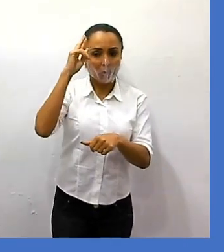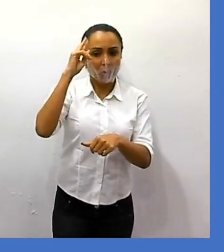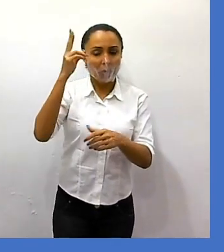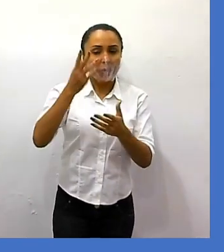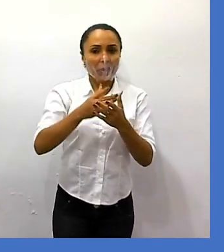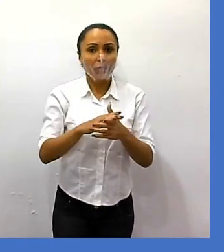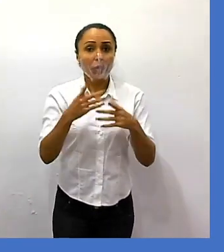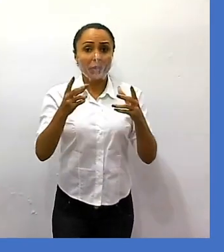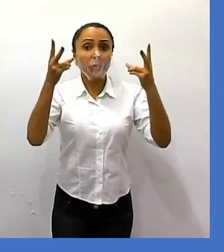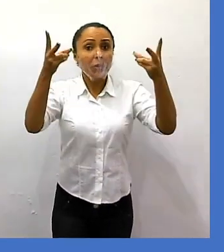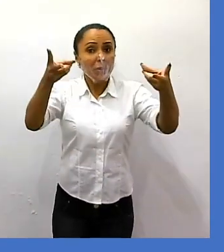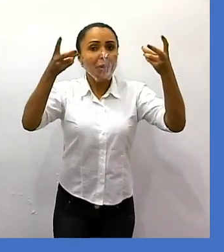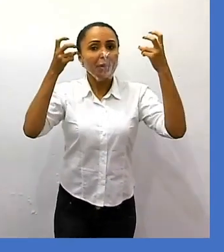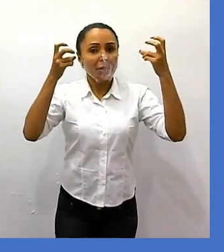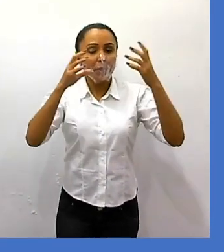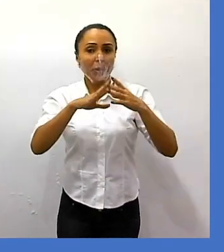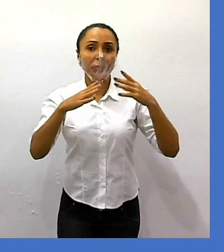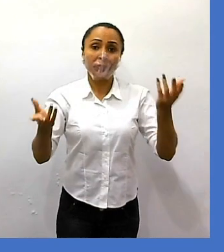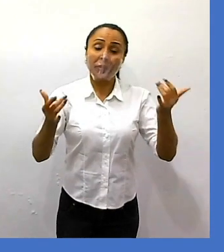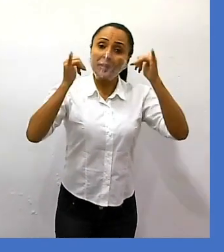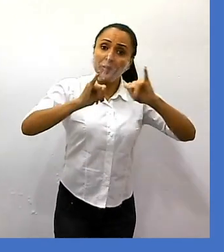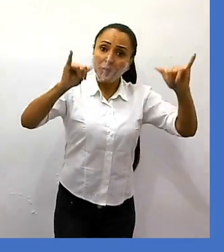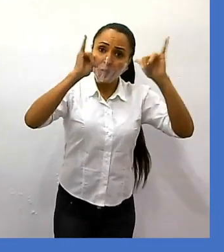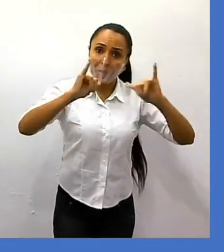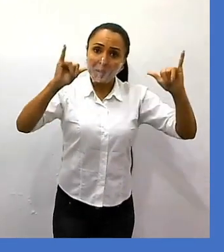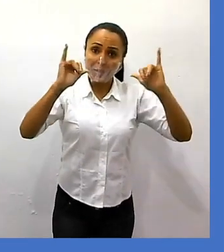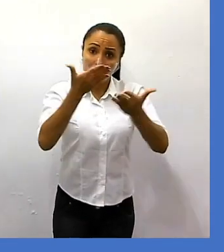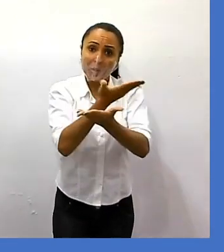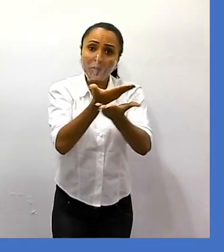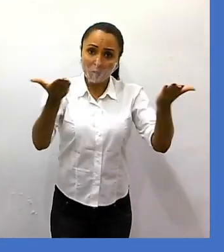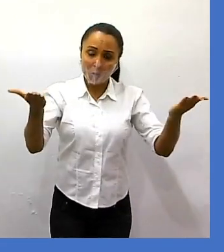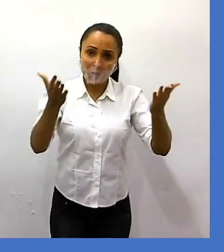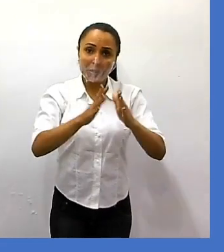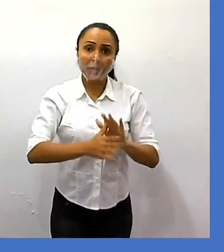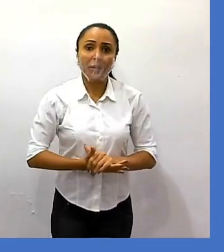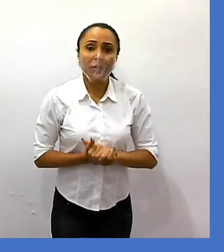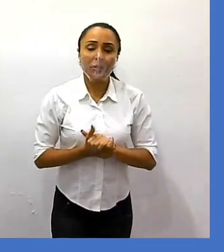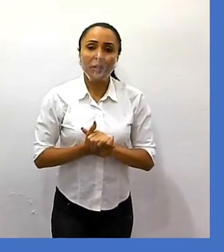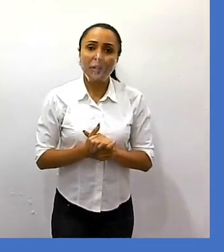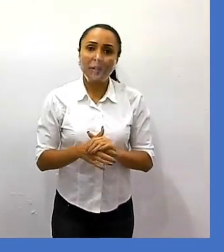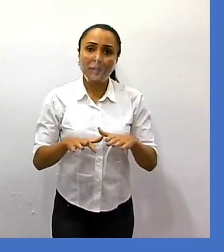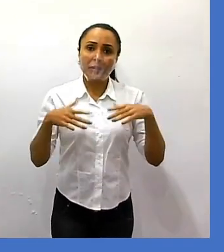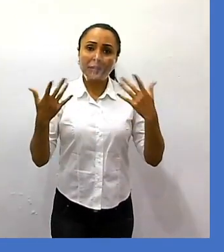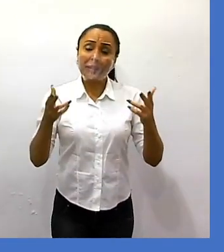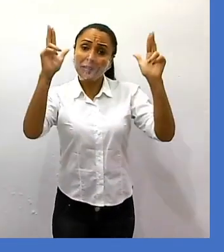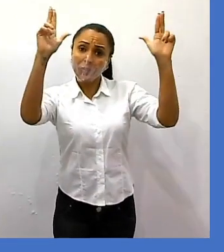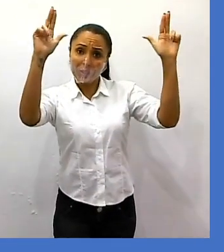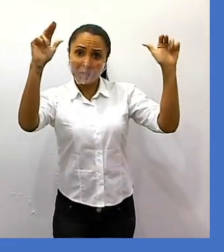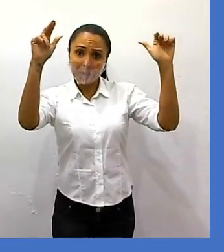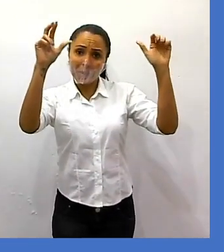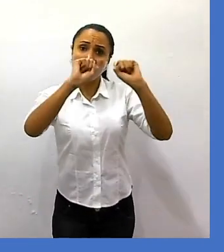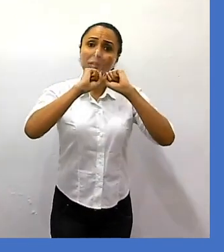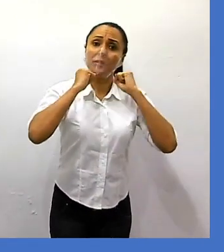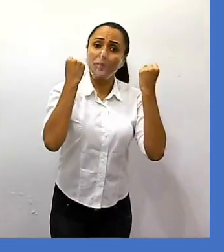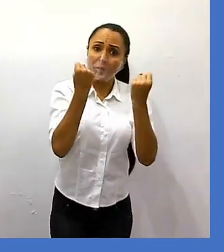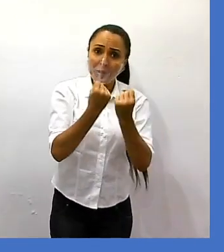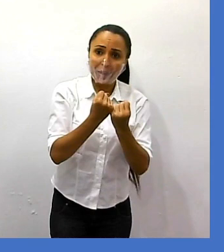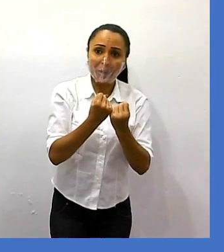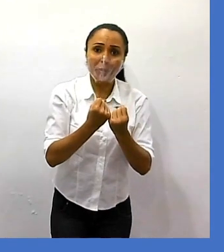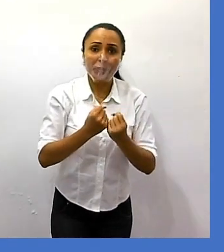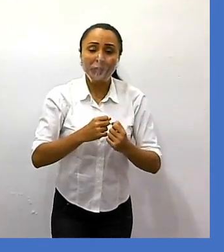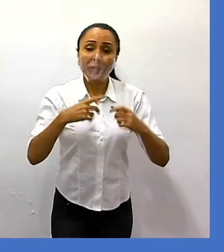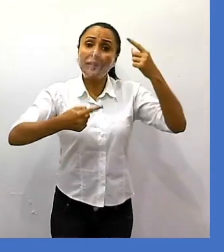podem ver, né, essa informação que eu passei para vocês, da questão da temática social e do